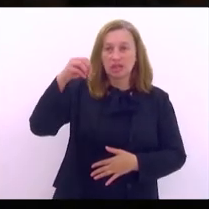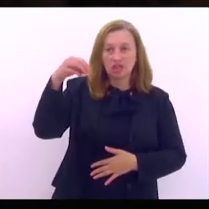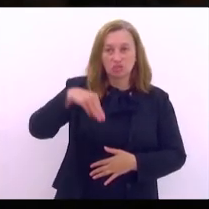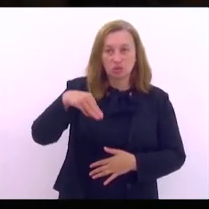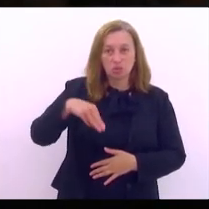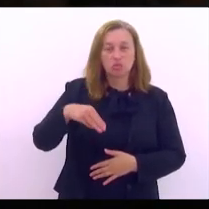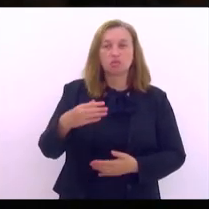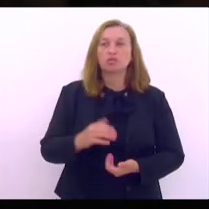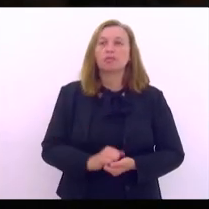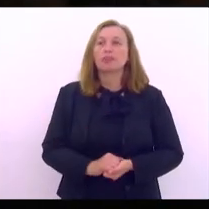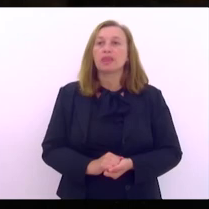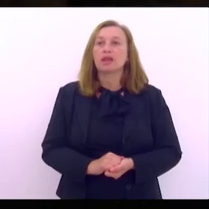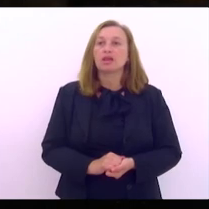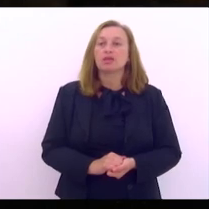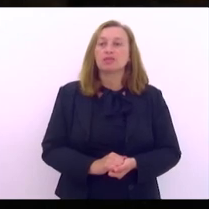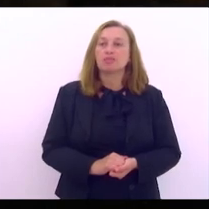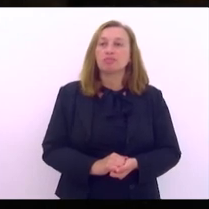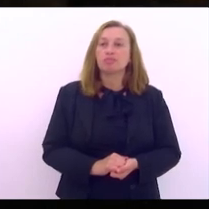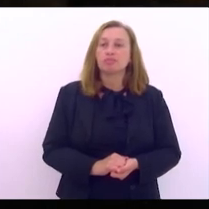dados 10 minutos,